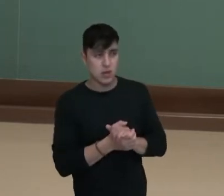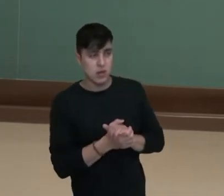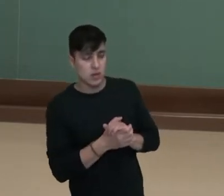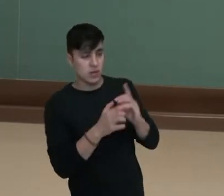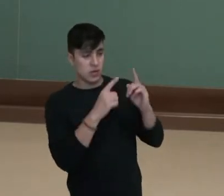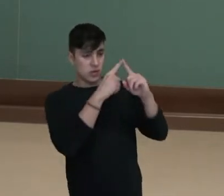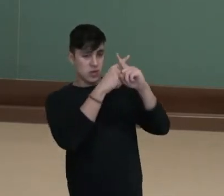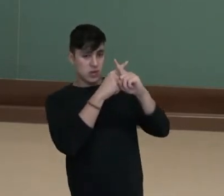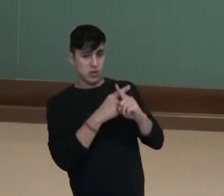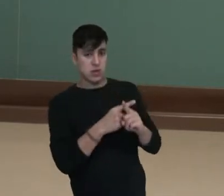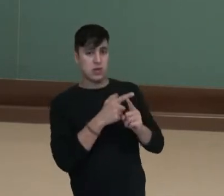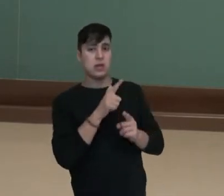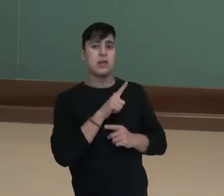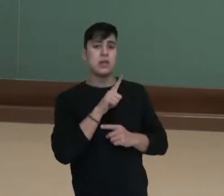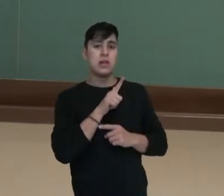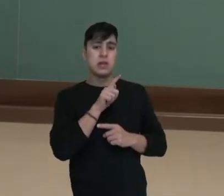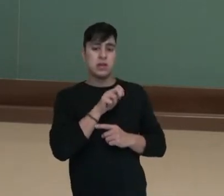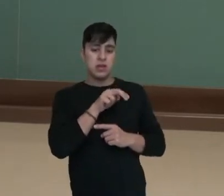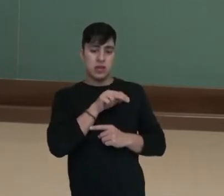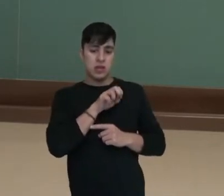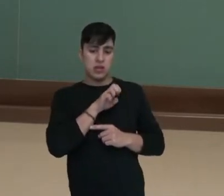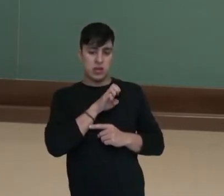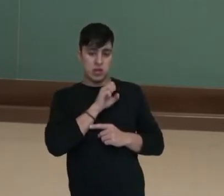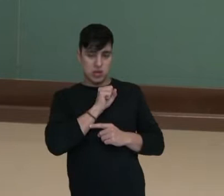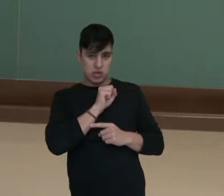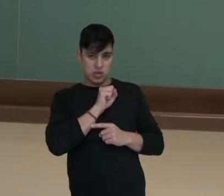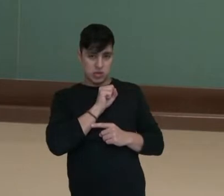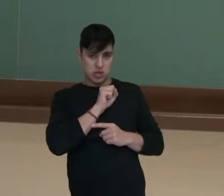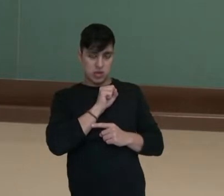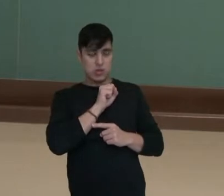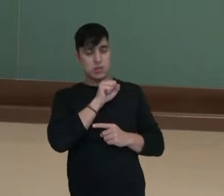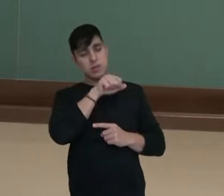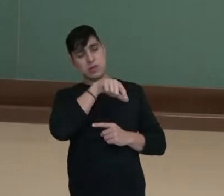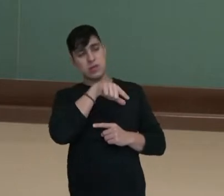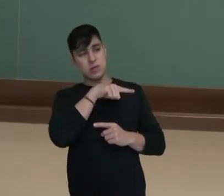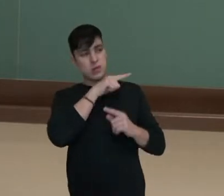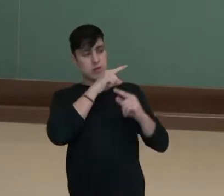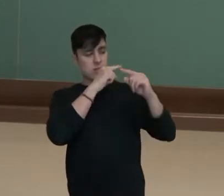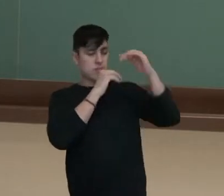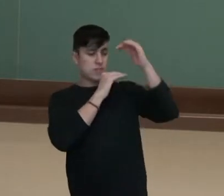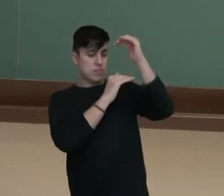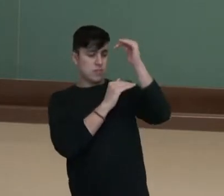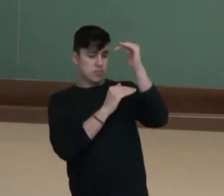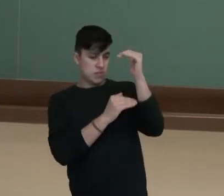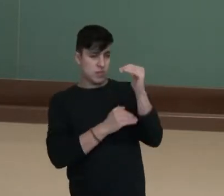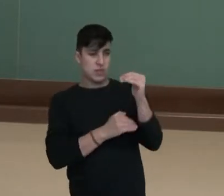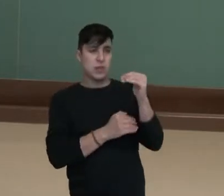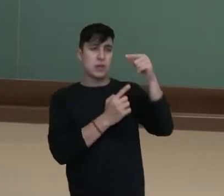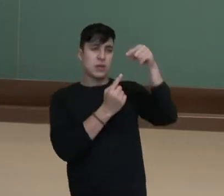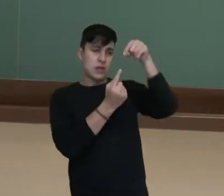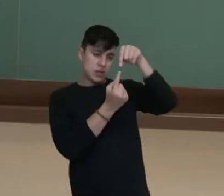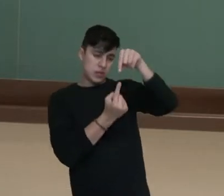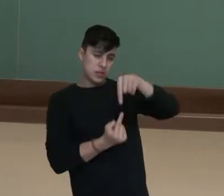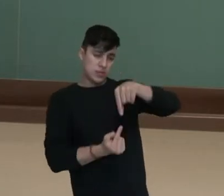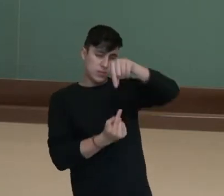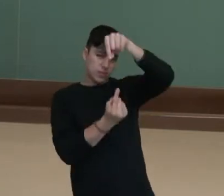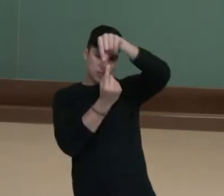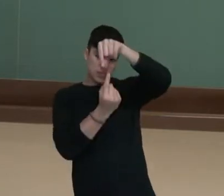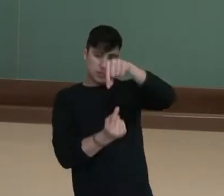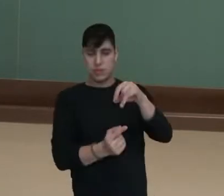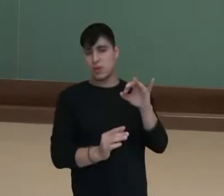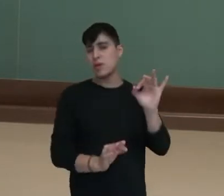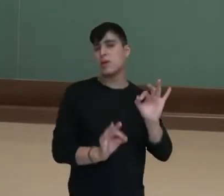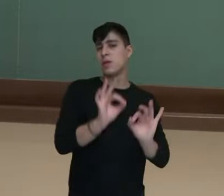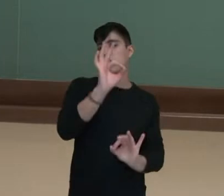cromossomo, ele tem os genes. Os genes têm uma ordem para estar ali, né? Eles estão relacionados, são